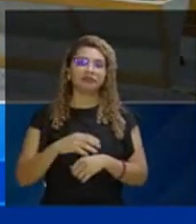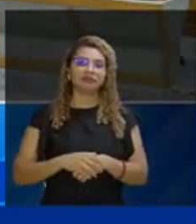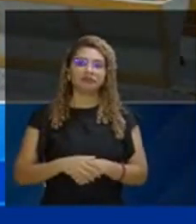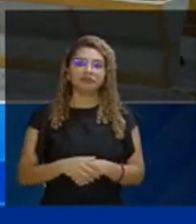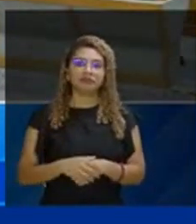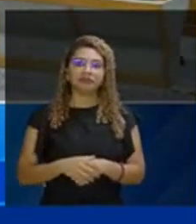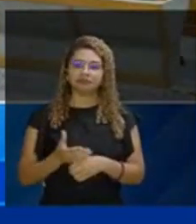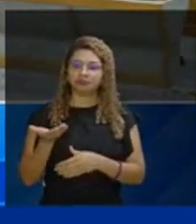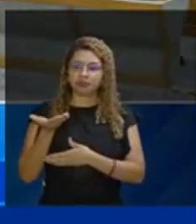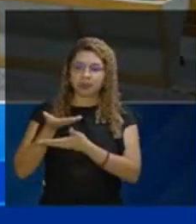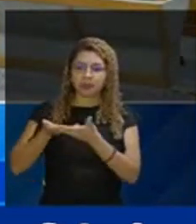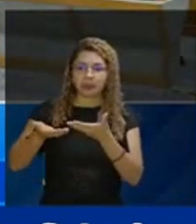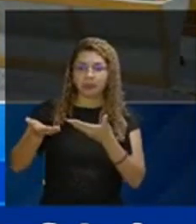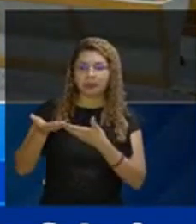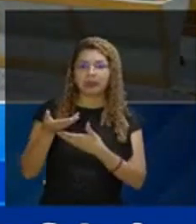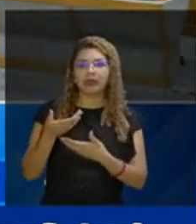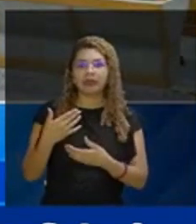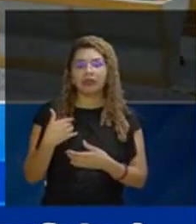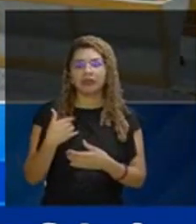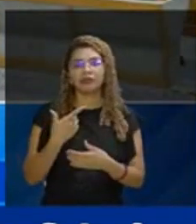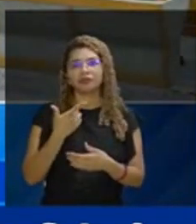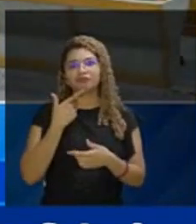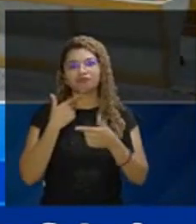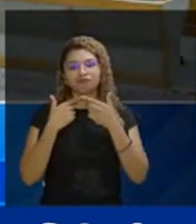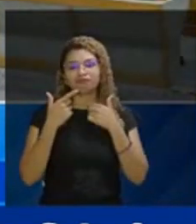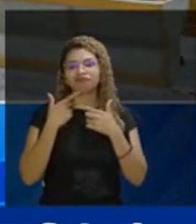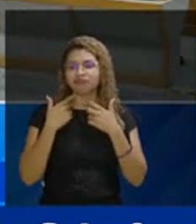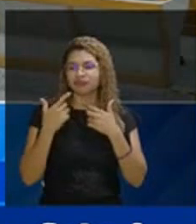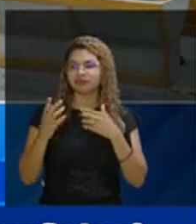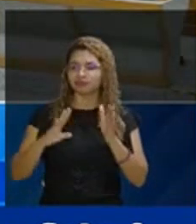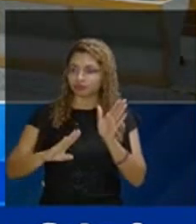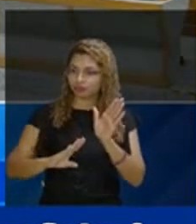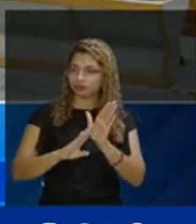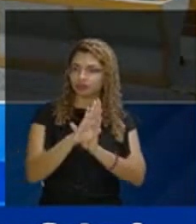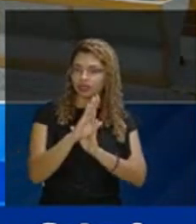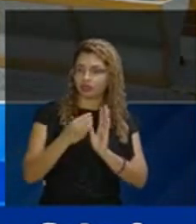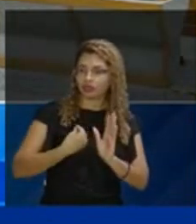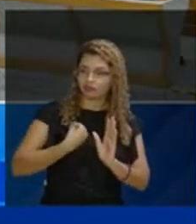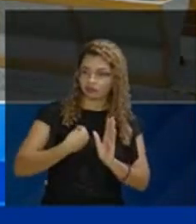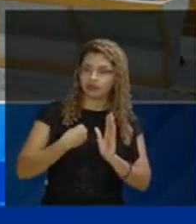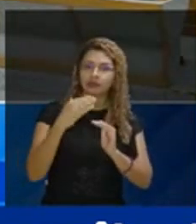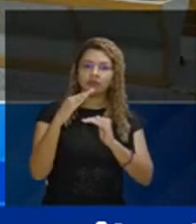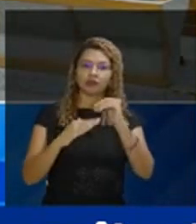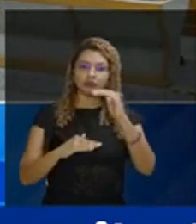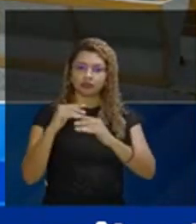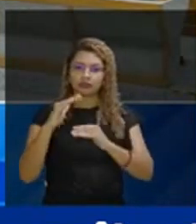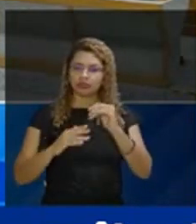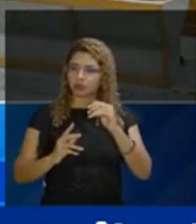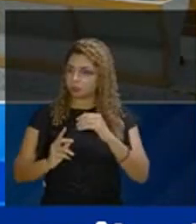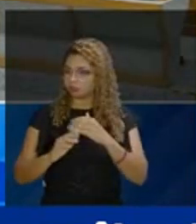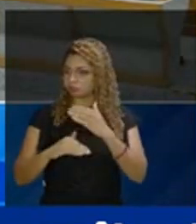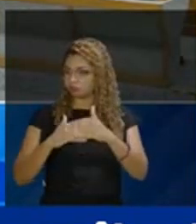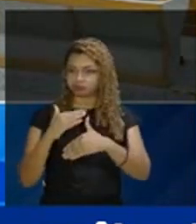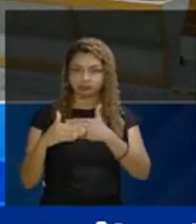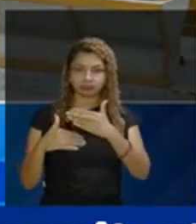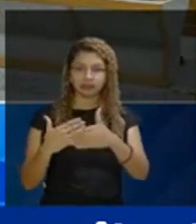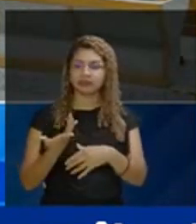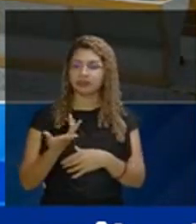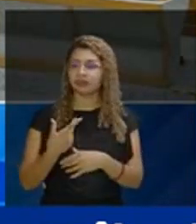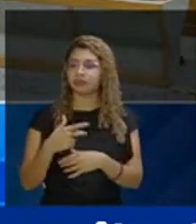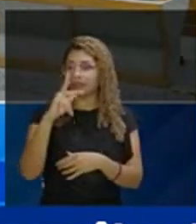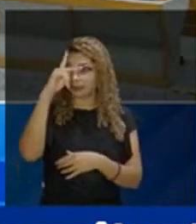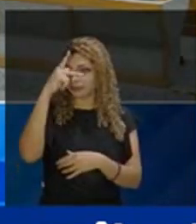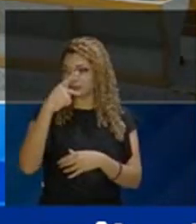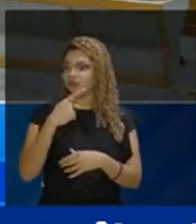meu desejo, os meus votos de sucesso para a senhora, tanto na vida profissional. Tela dupla esquerda, foco na juíza